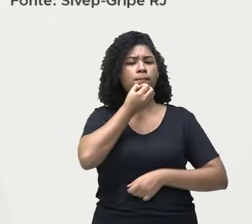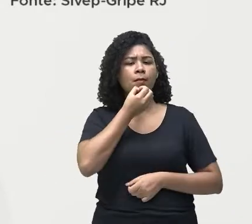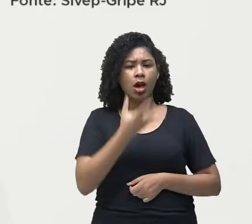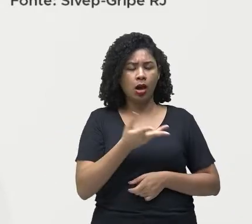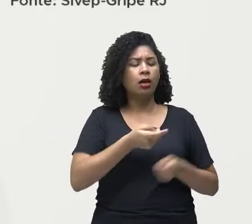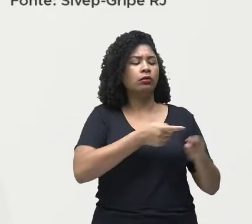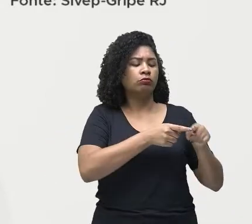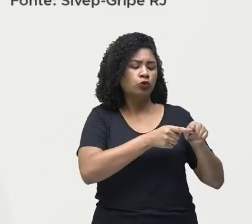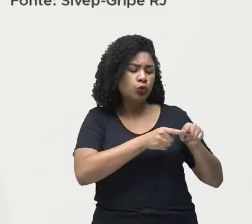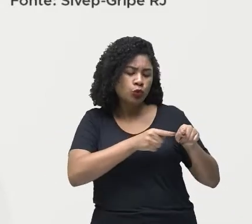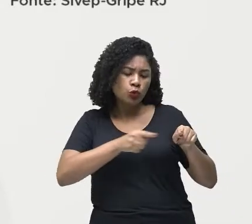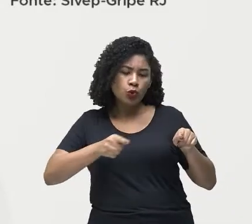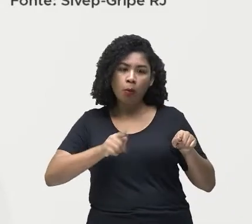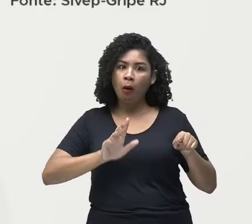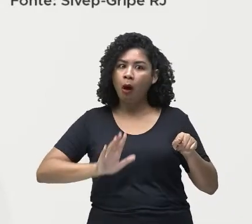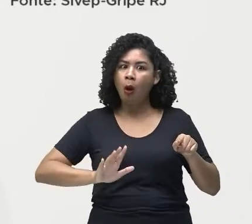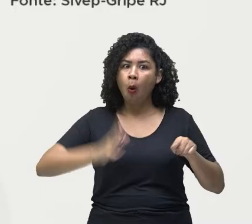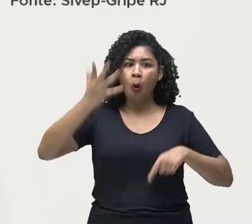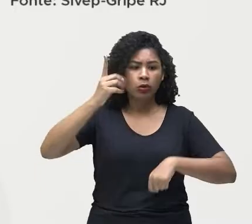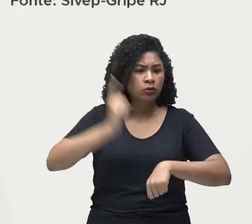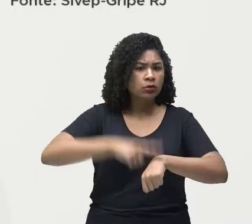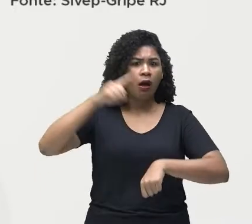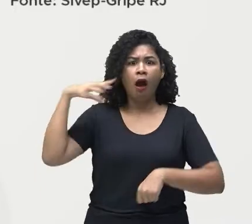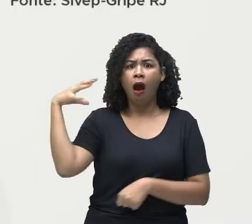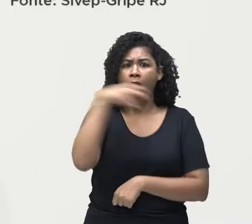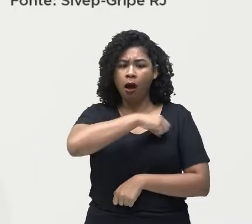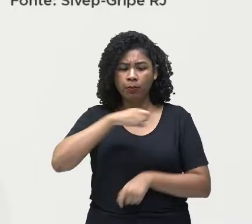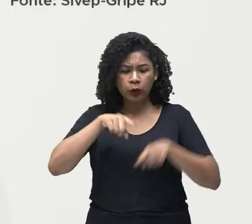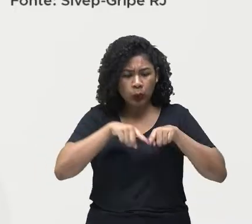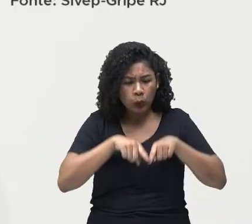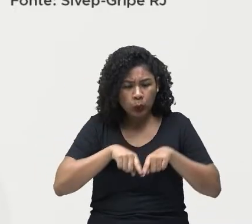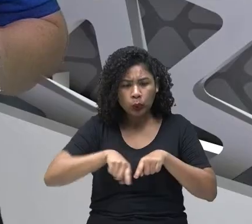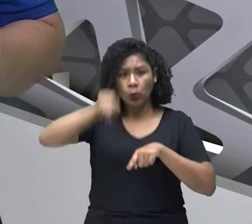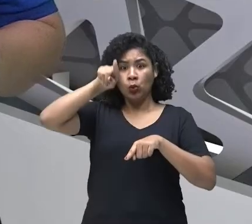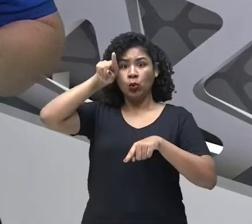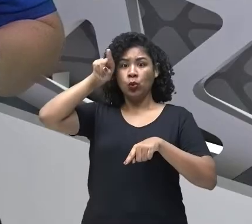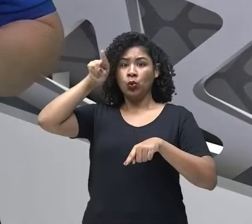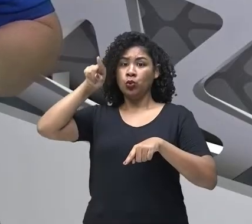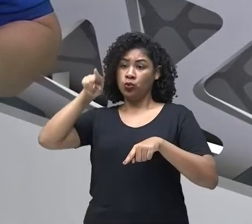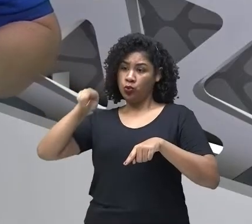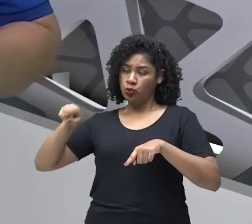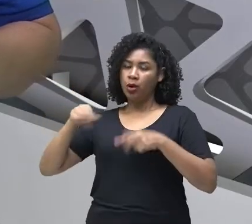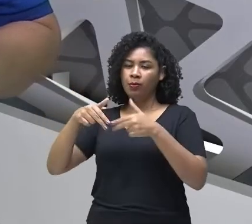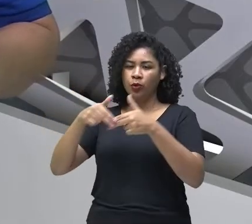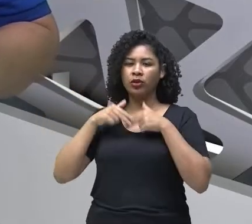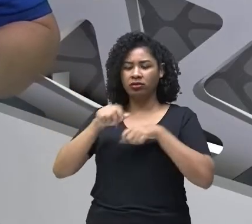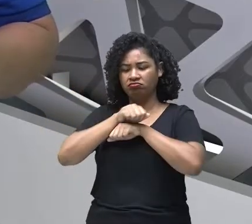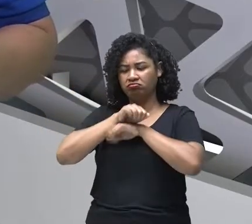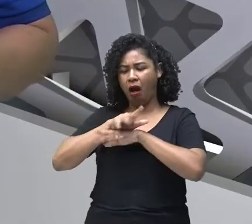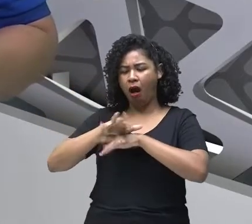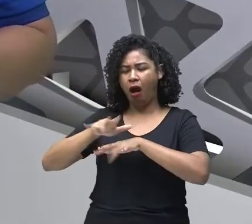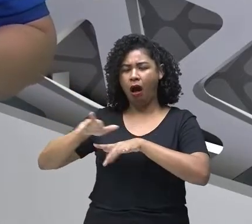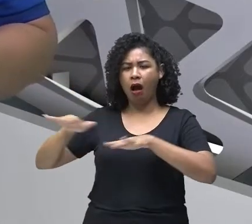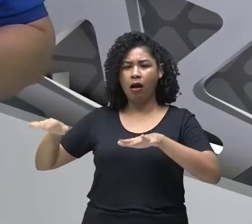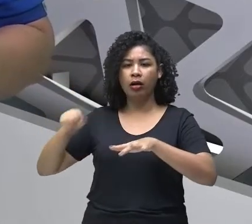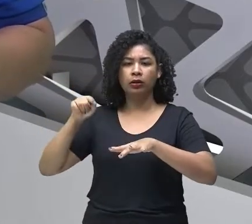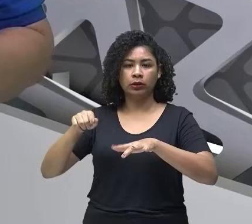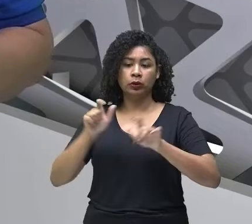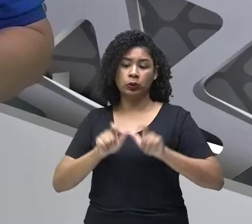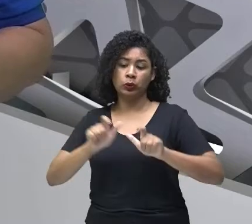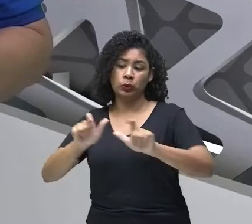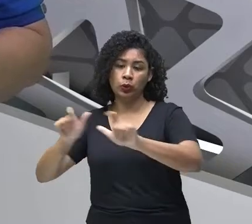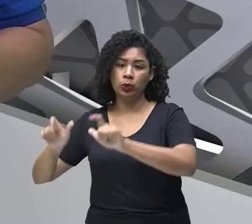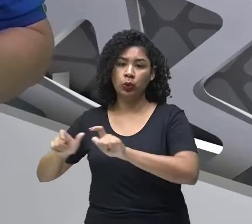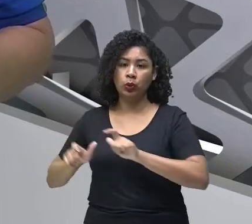em um período que teve um aumento muito grande. E aí, muitas pessoas infectadas, várias